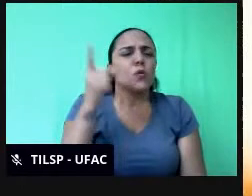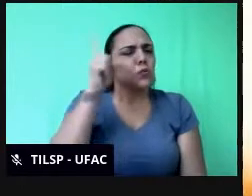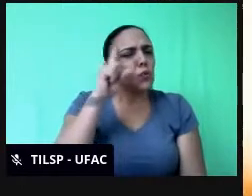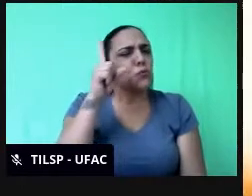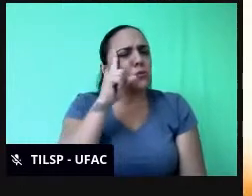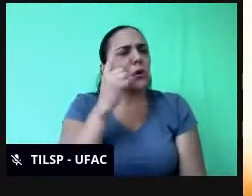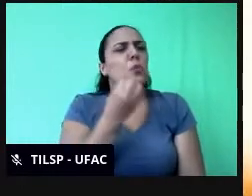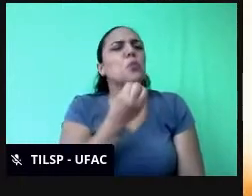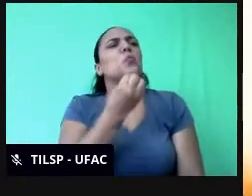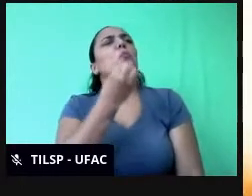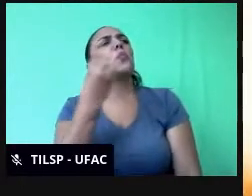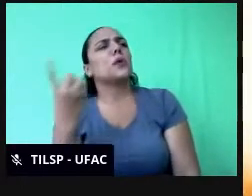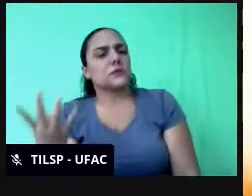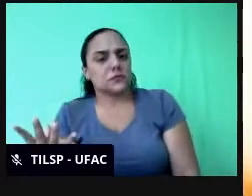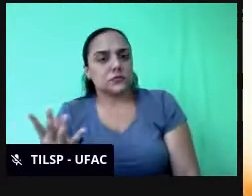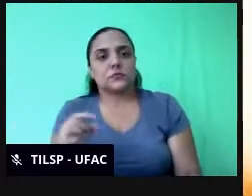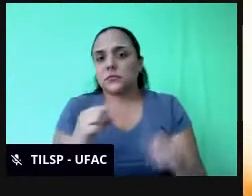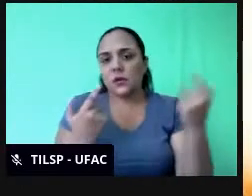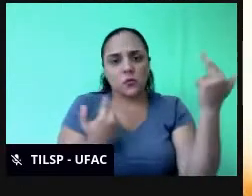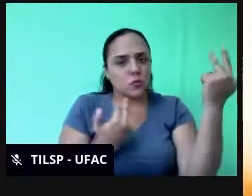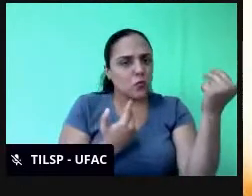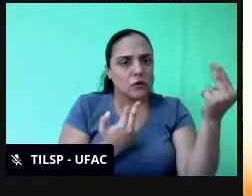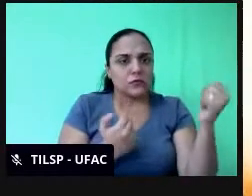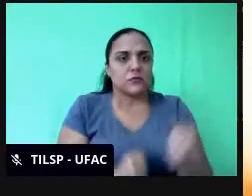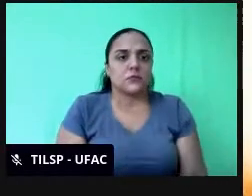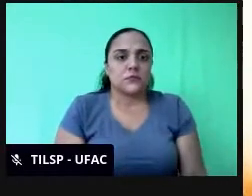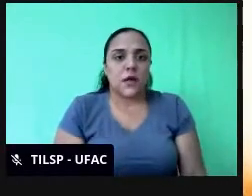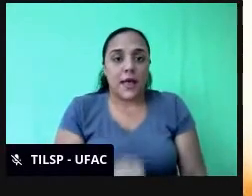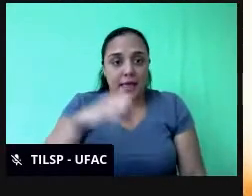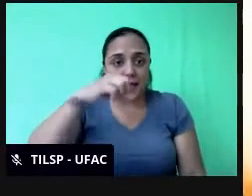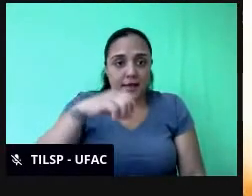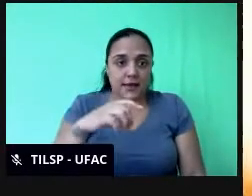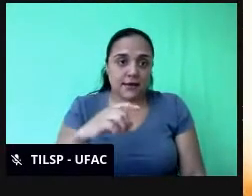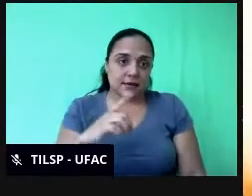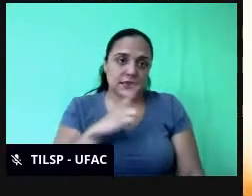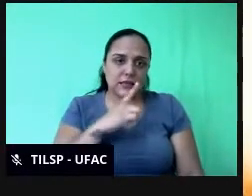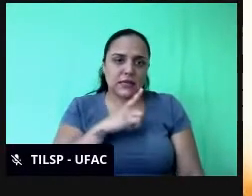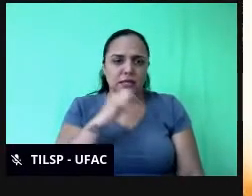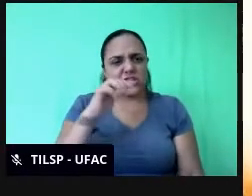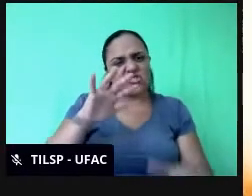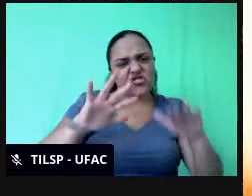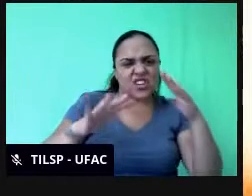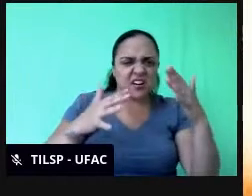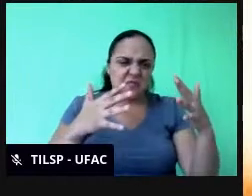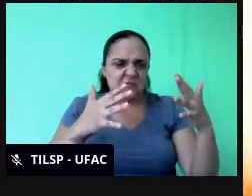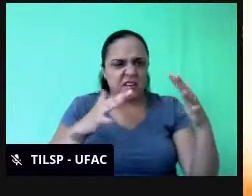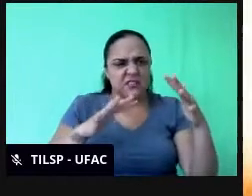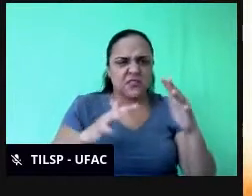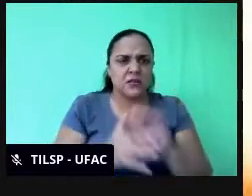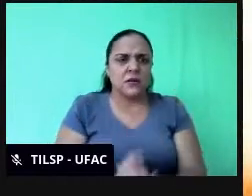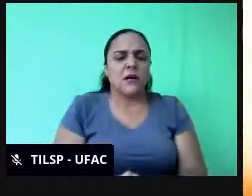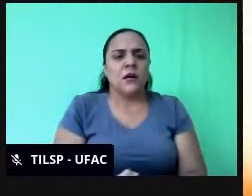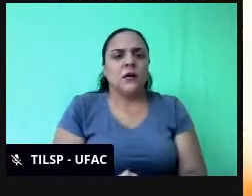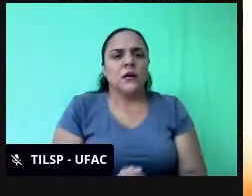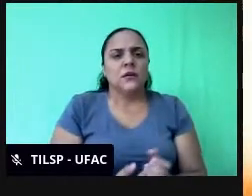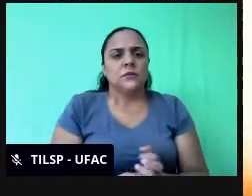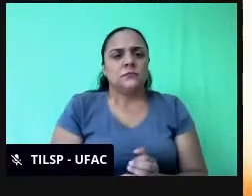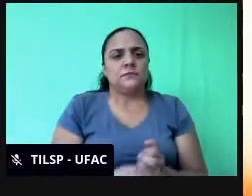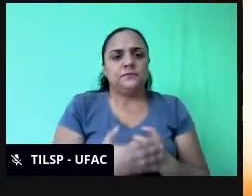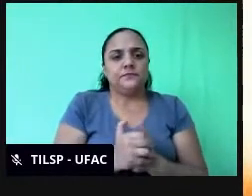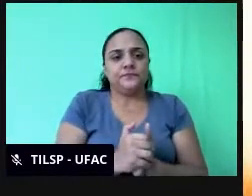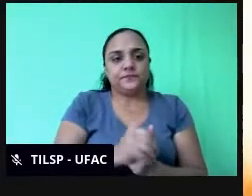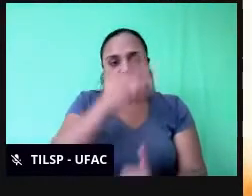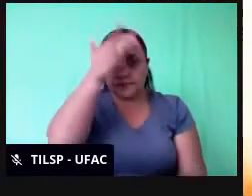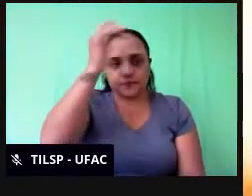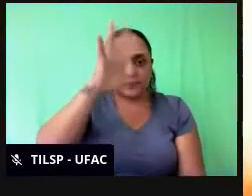a recomendação é a mesma. Então, pela RDA, geralmente, né, pensando para a maioria da população que a